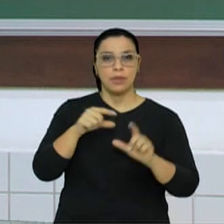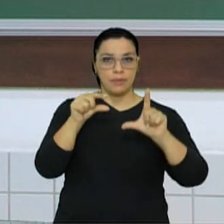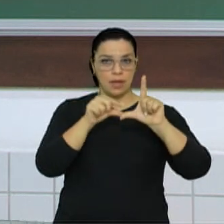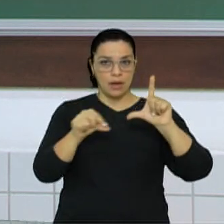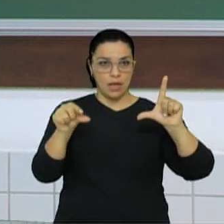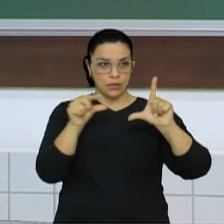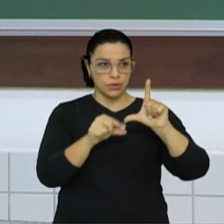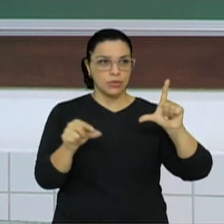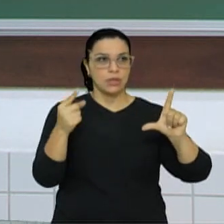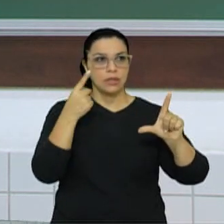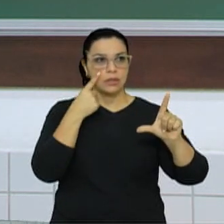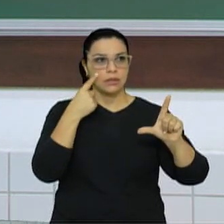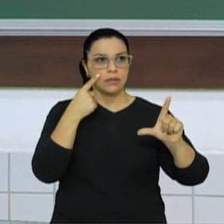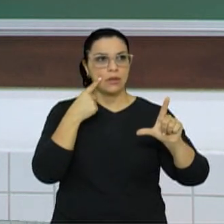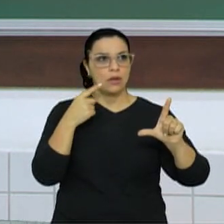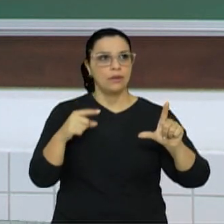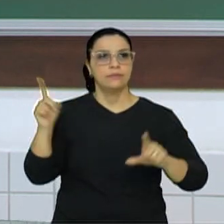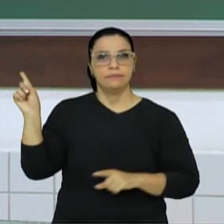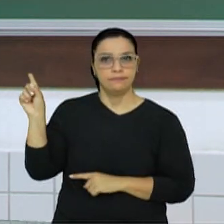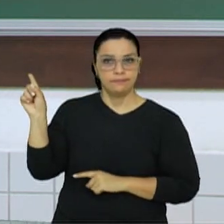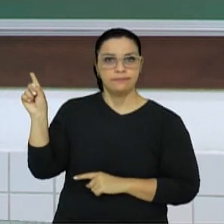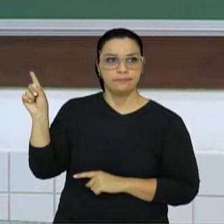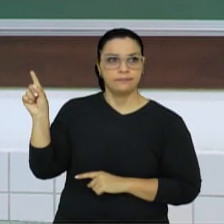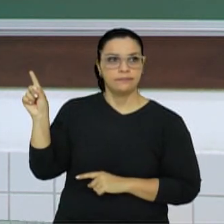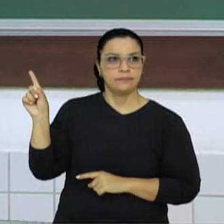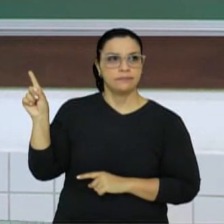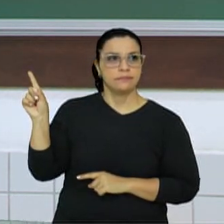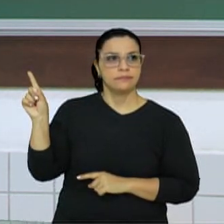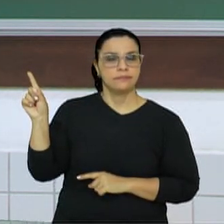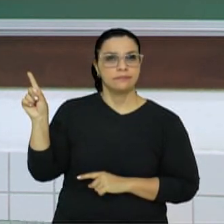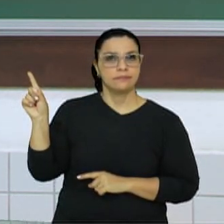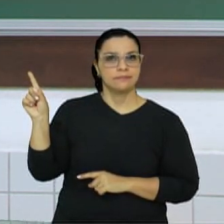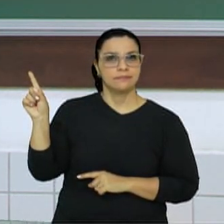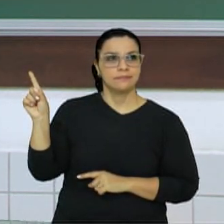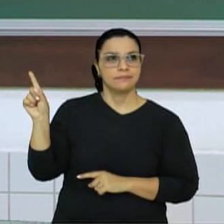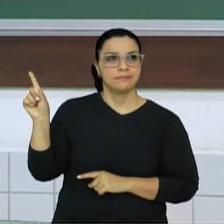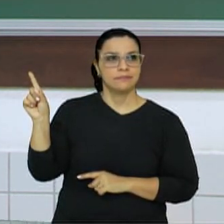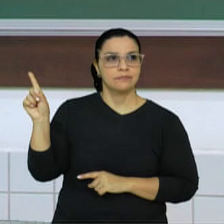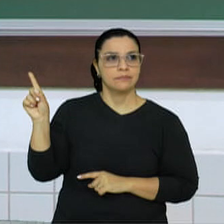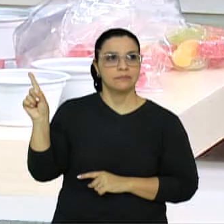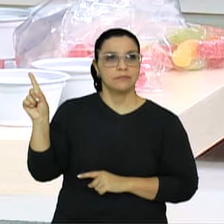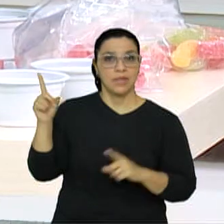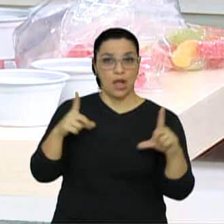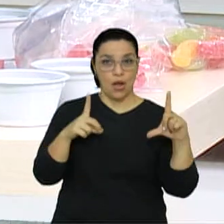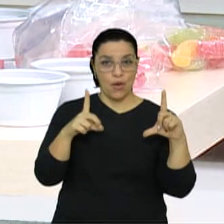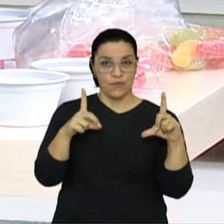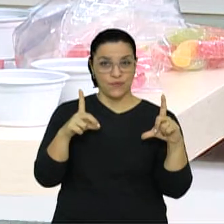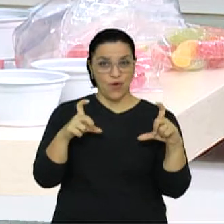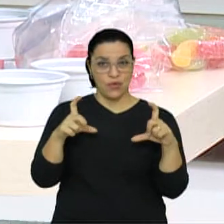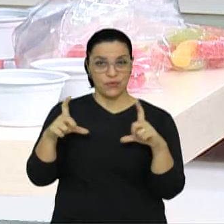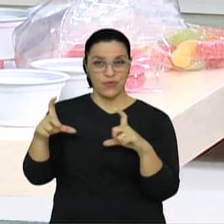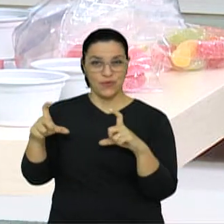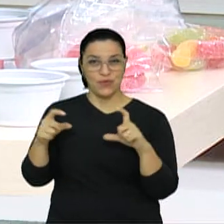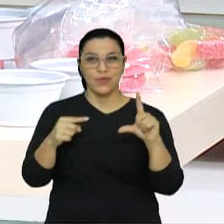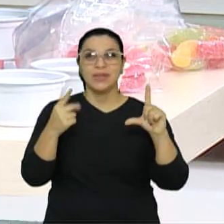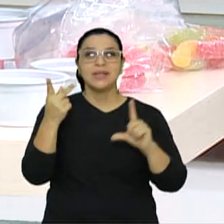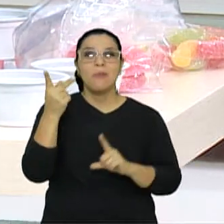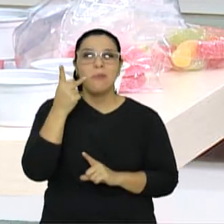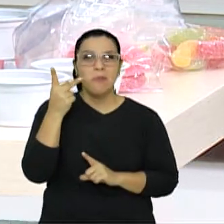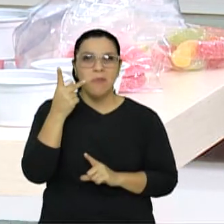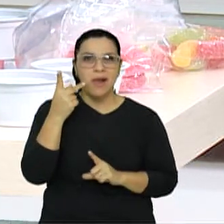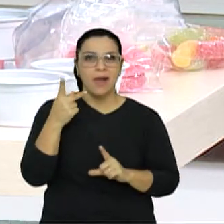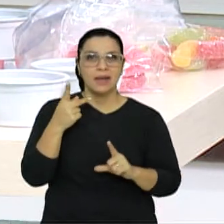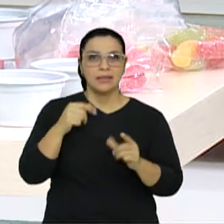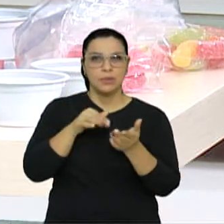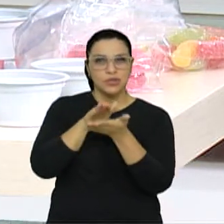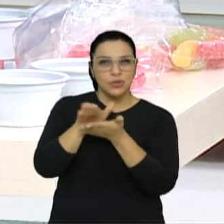né? Eu coloquei, vou mostrar mais uma vez para vocês, tá? Eu fotografei, né, previamente isso aqui